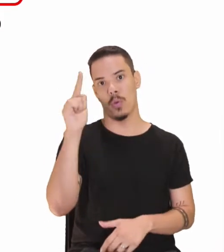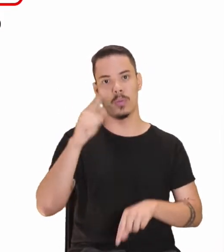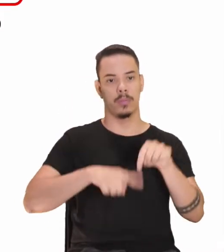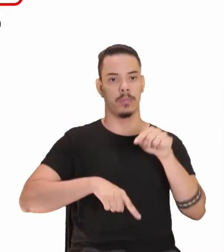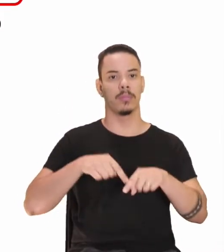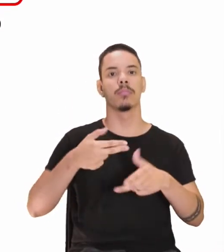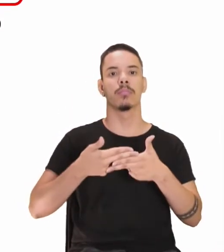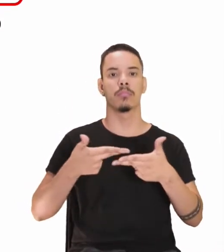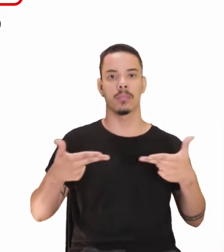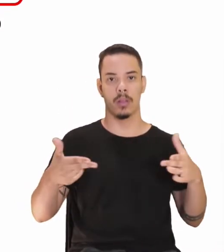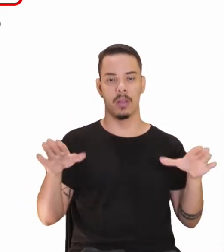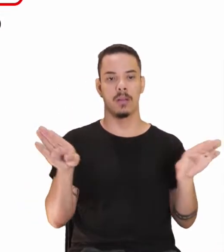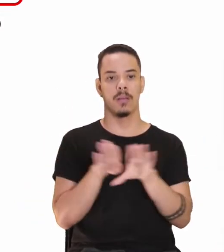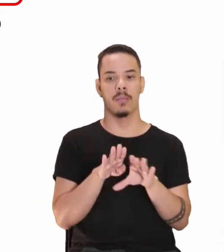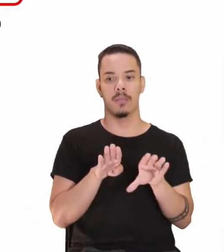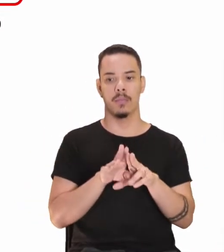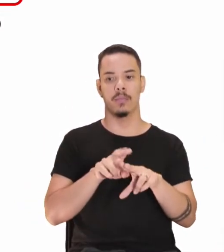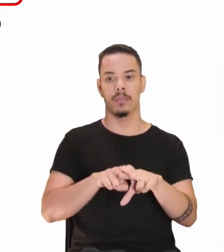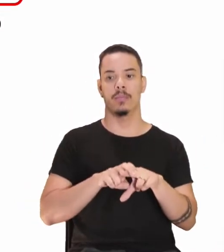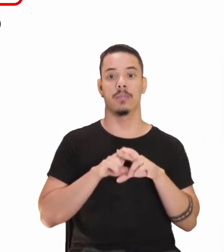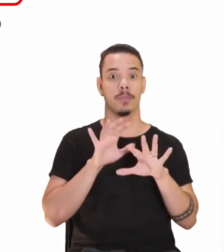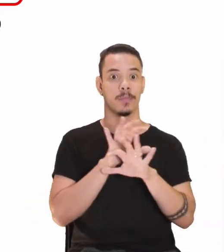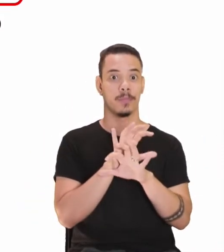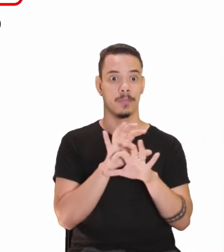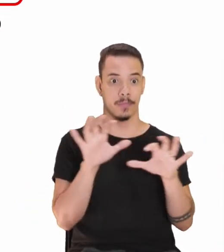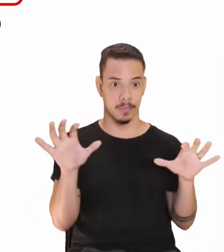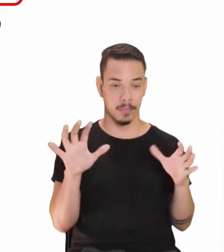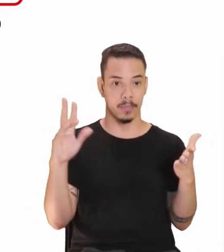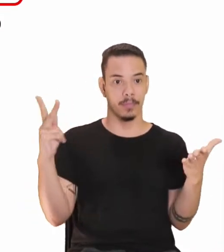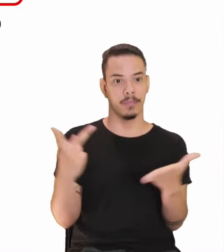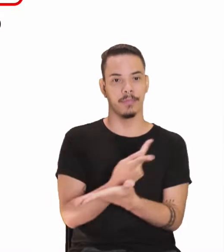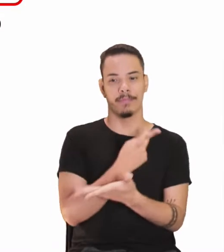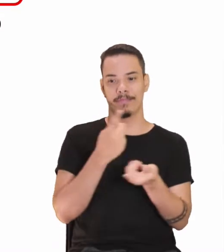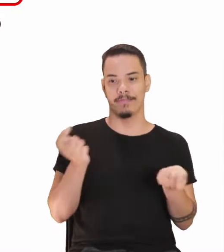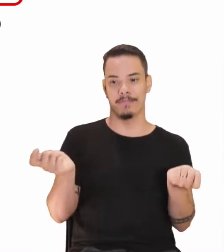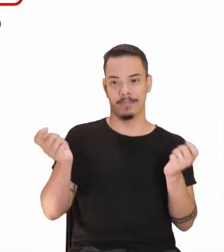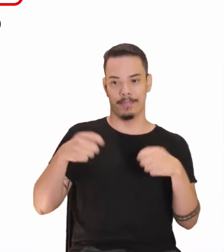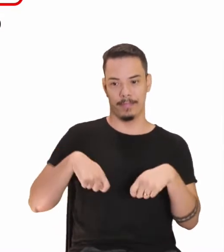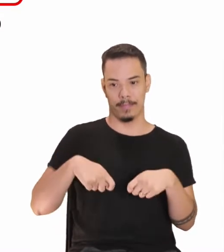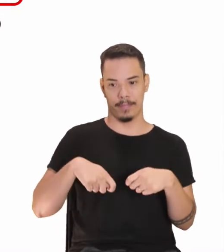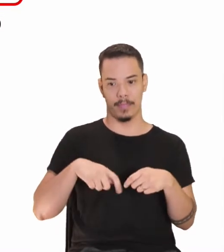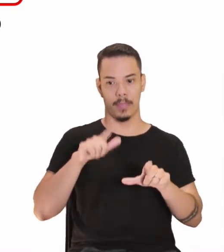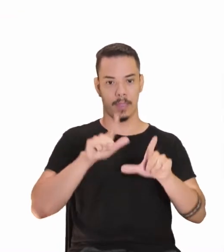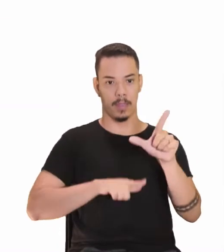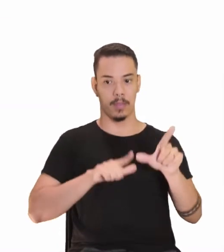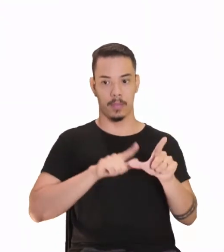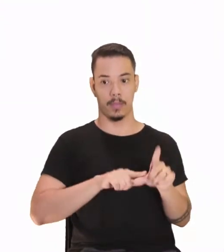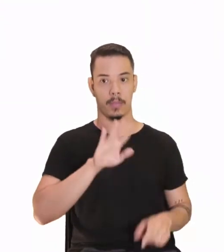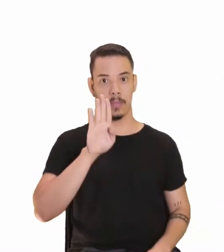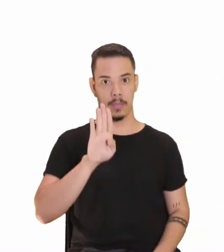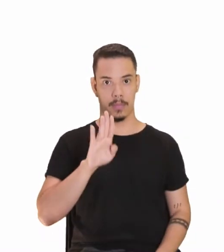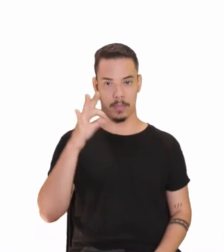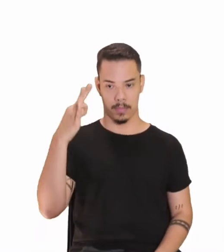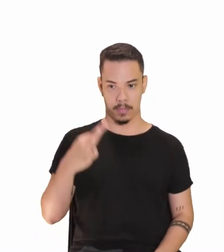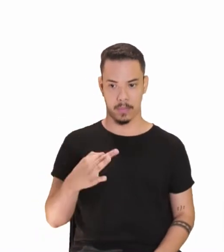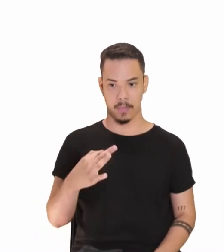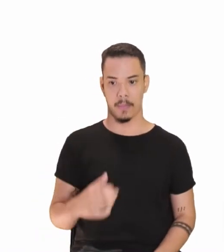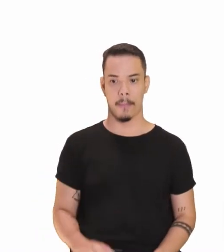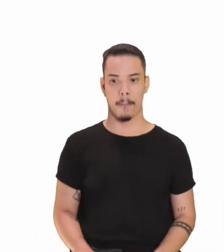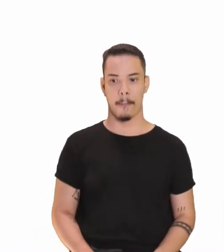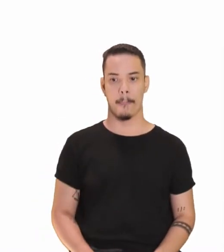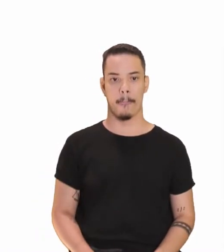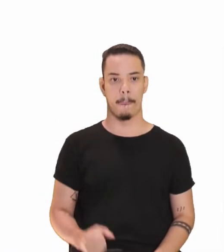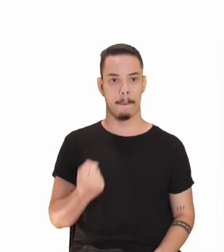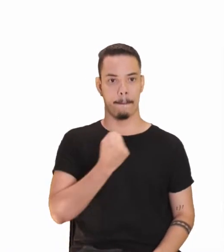elementos também. Então, ali as rubricas, elas estão para uma possibilidade. Gabarito, letra B, certo?